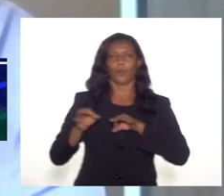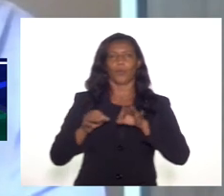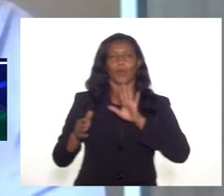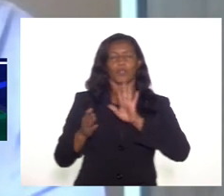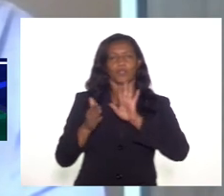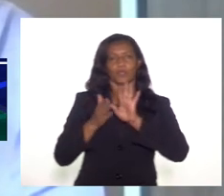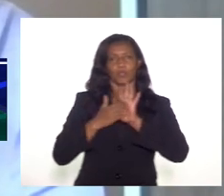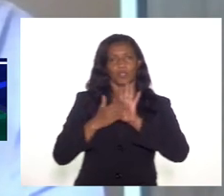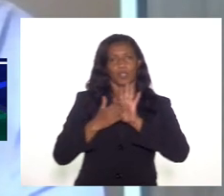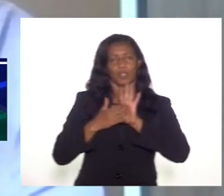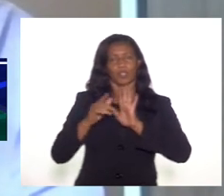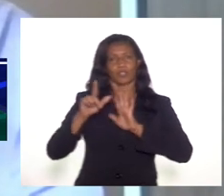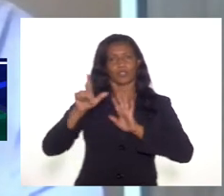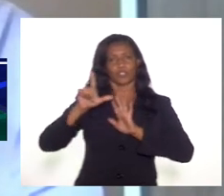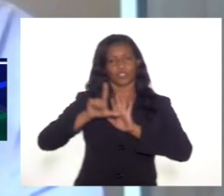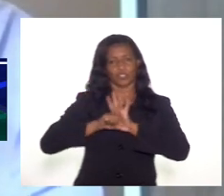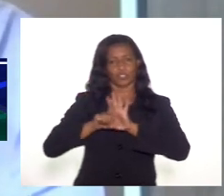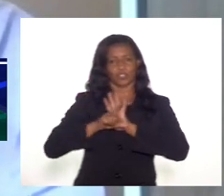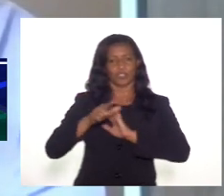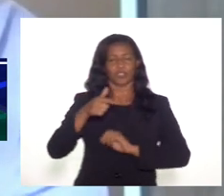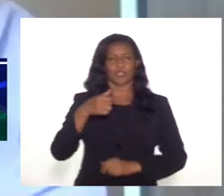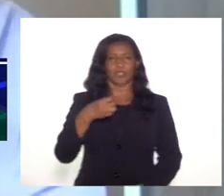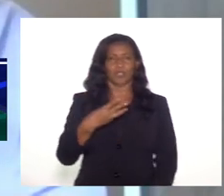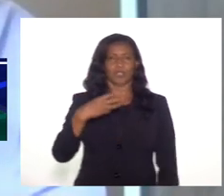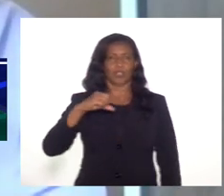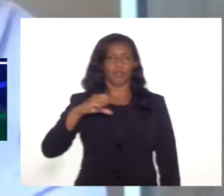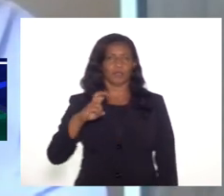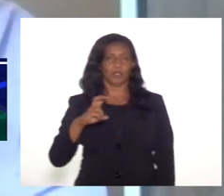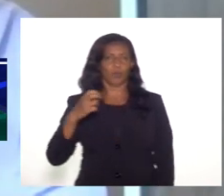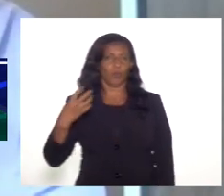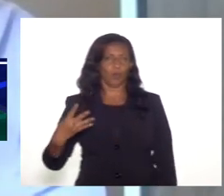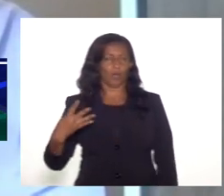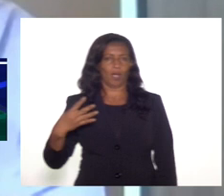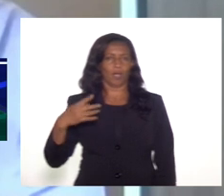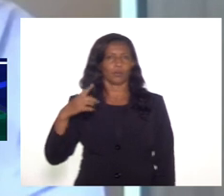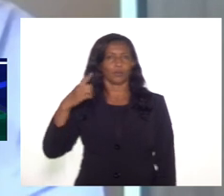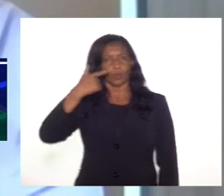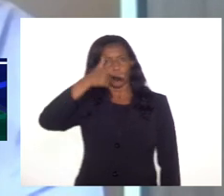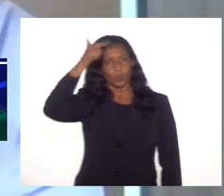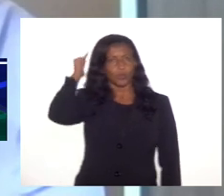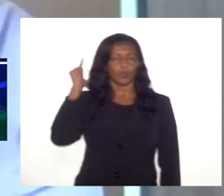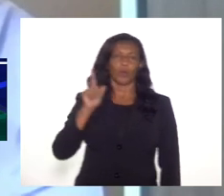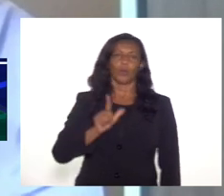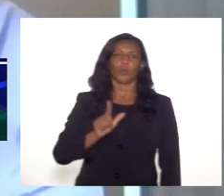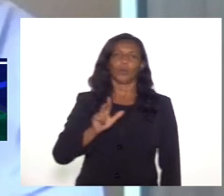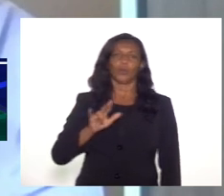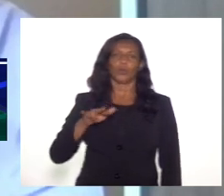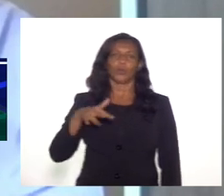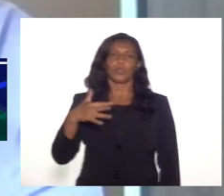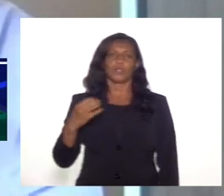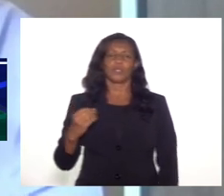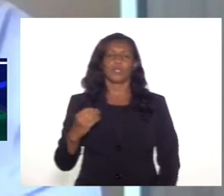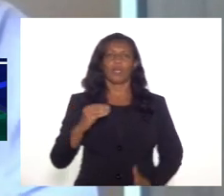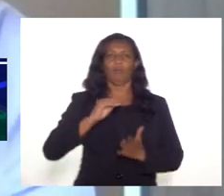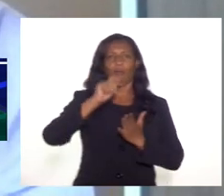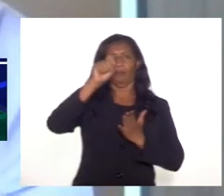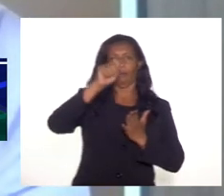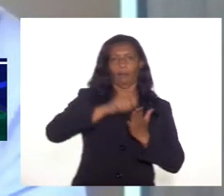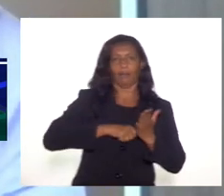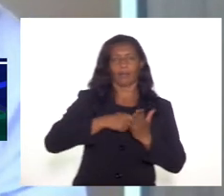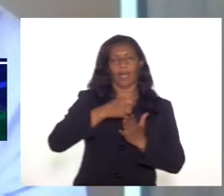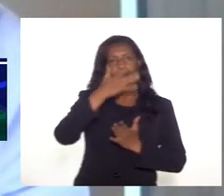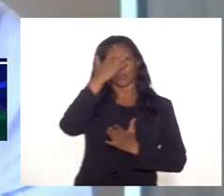lei número 3954, 2021, de autoria dos deputados Luiz Paulo e Lucinha, que institui o cadastro de servidores